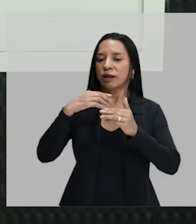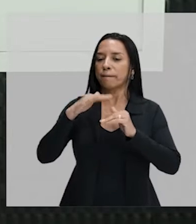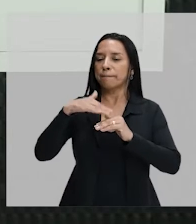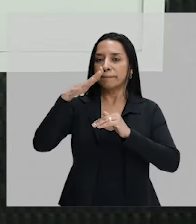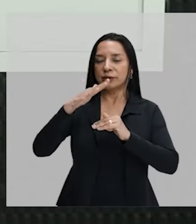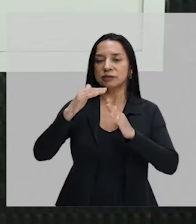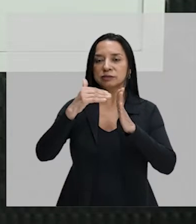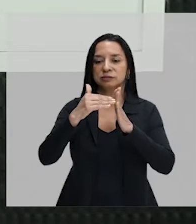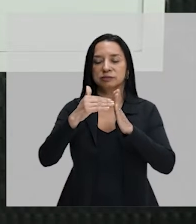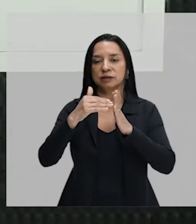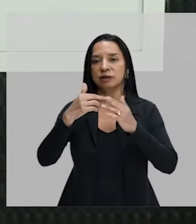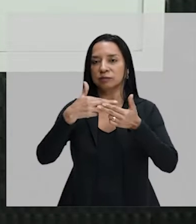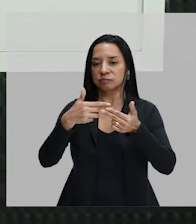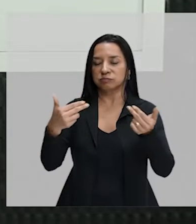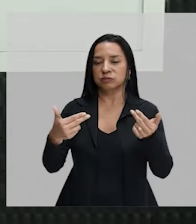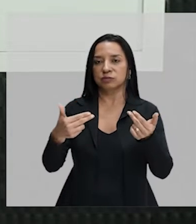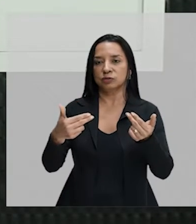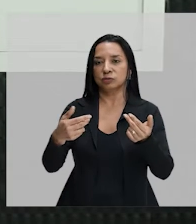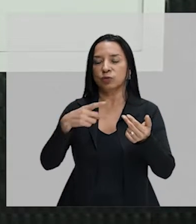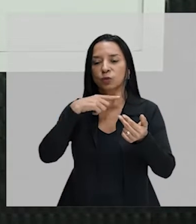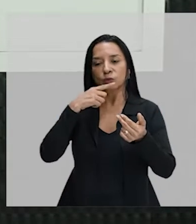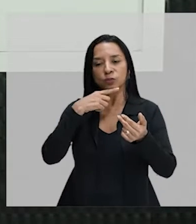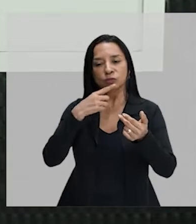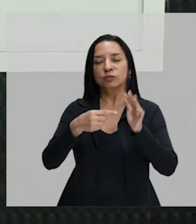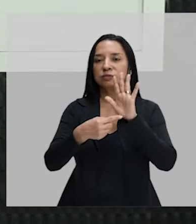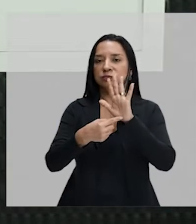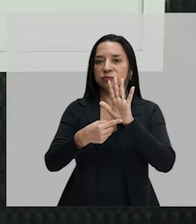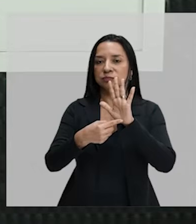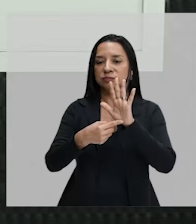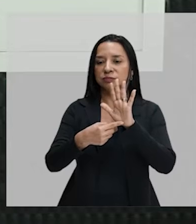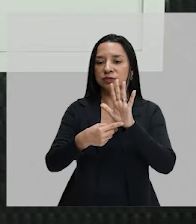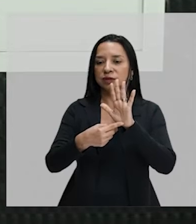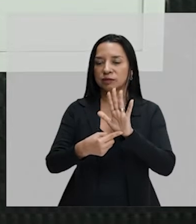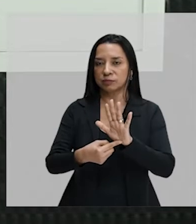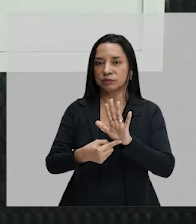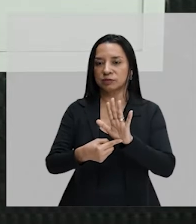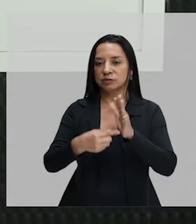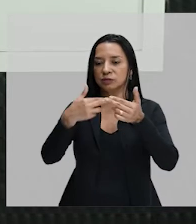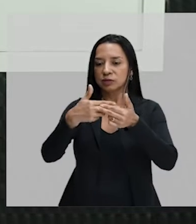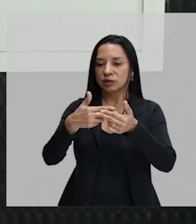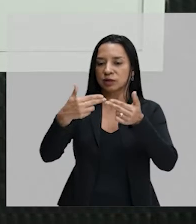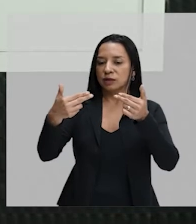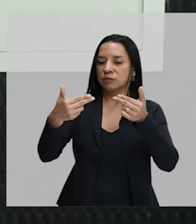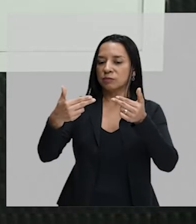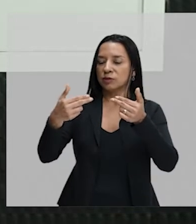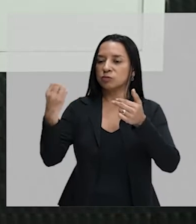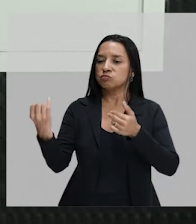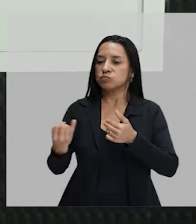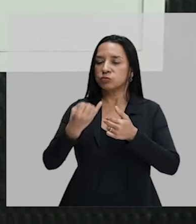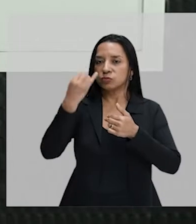elementos. Mas, sem dúvida nenhuma, representação é um dos elementos fundamentais dela. Por quê? Porque é aqui que nós vamos